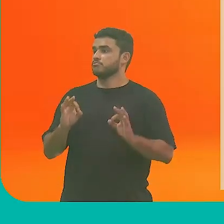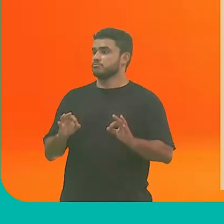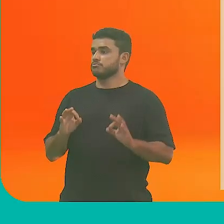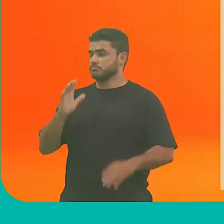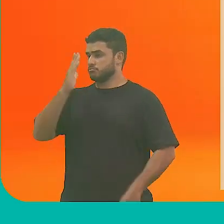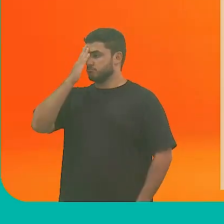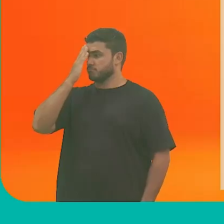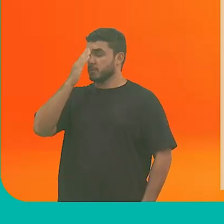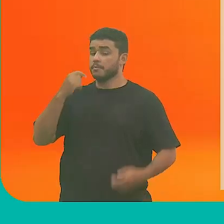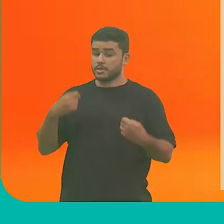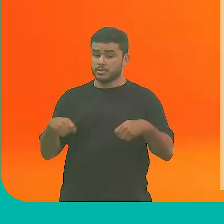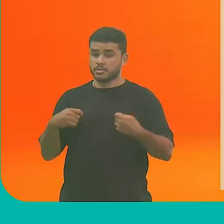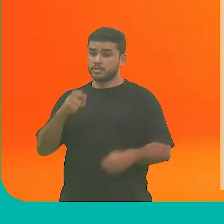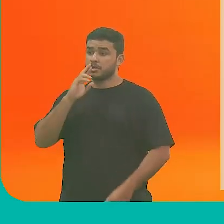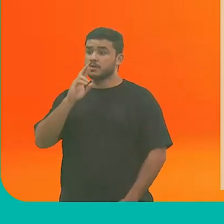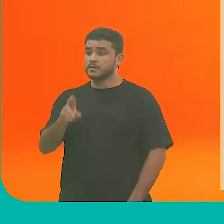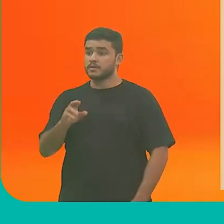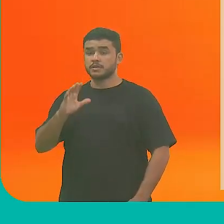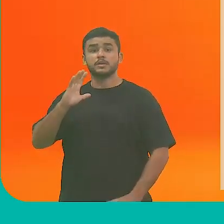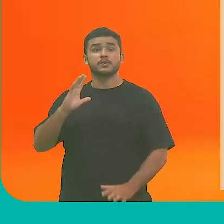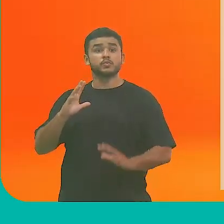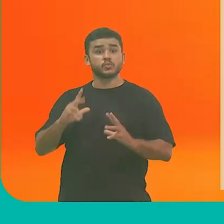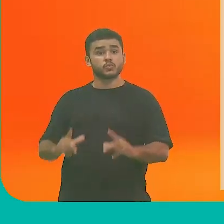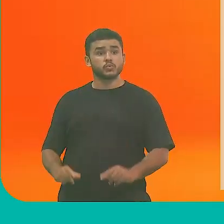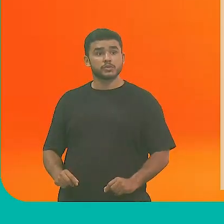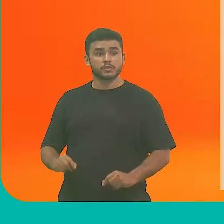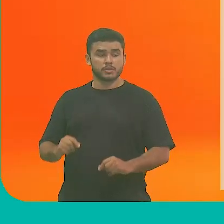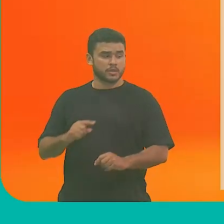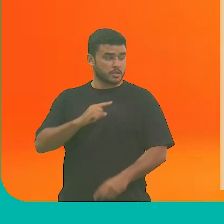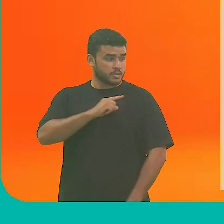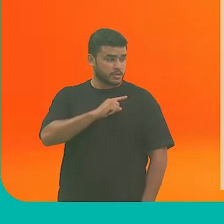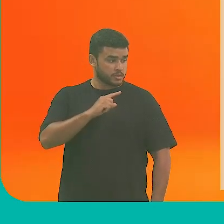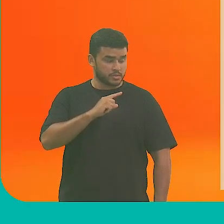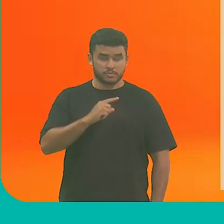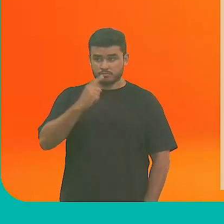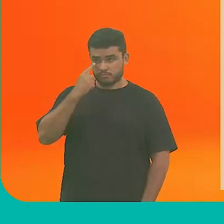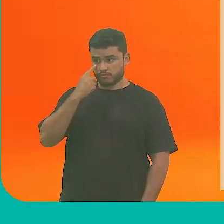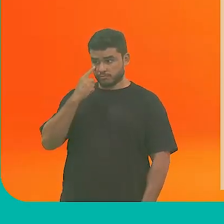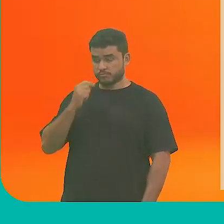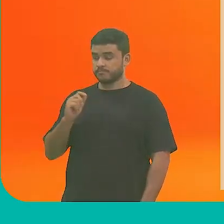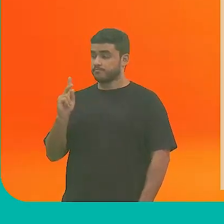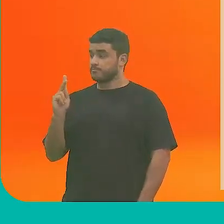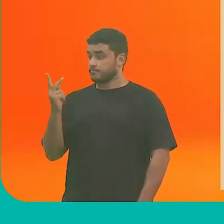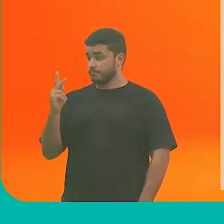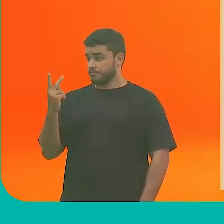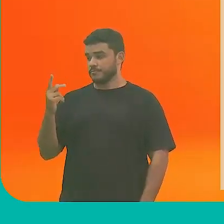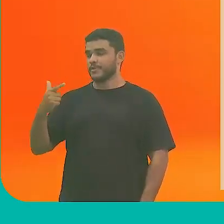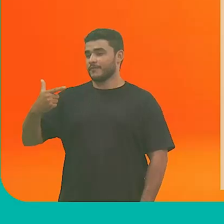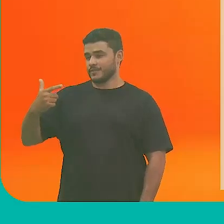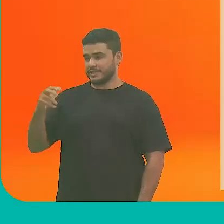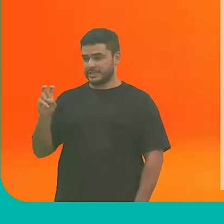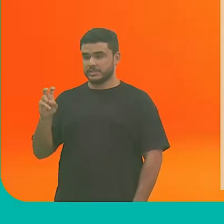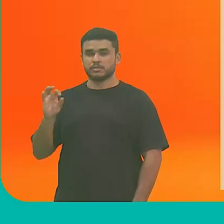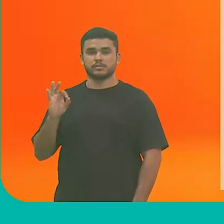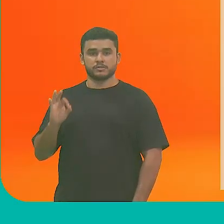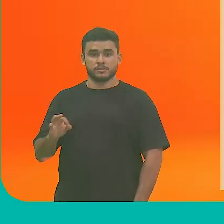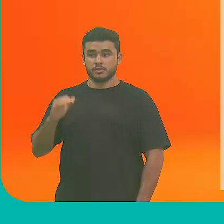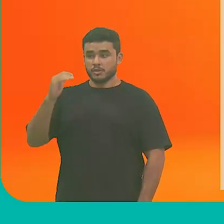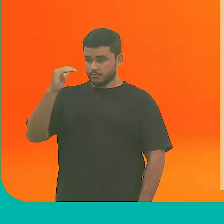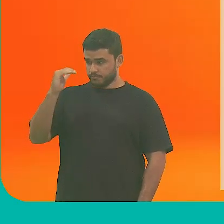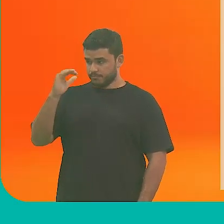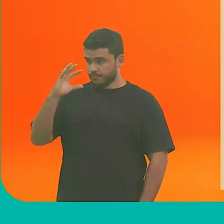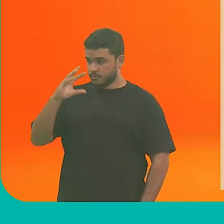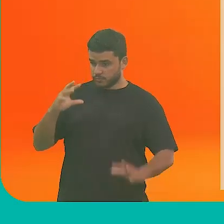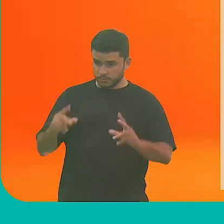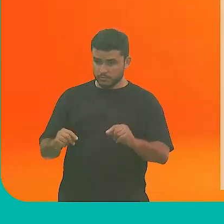tem a habilidade resolver. A habilidade 25 ela diz assim, ó: resolver problema